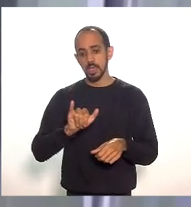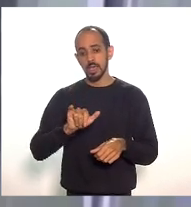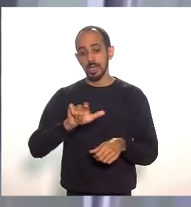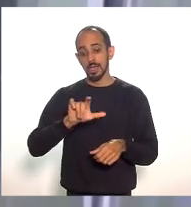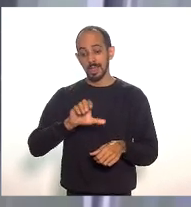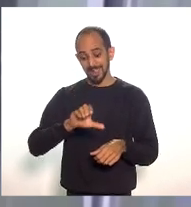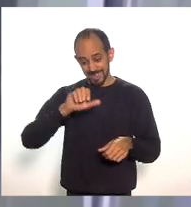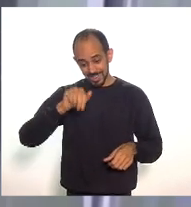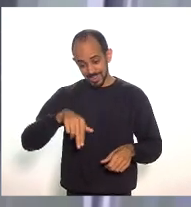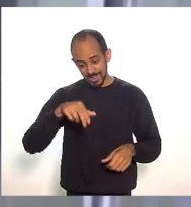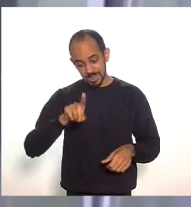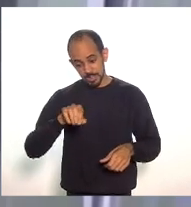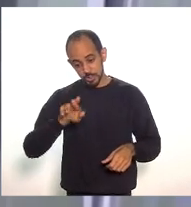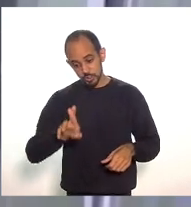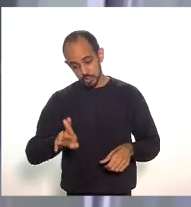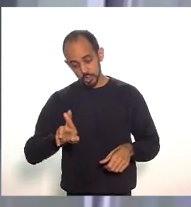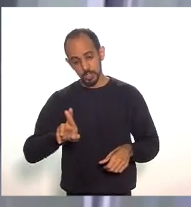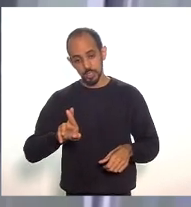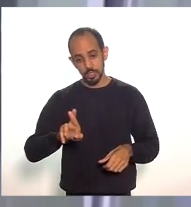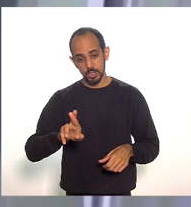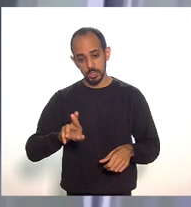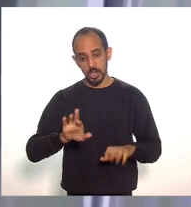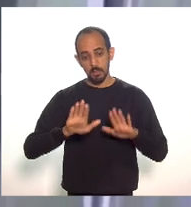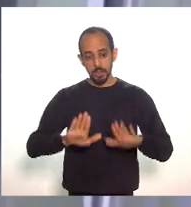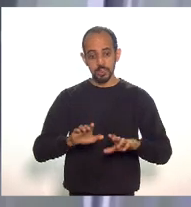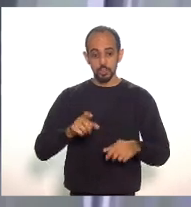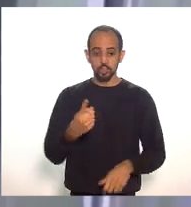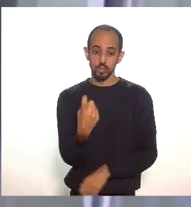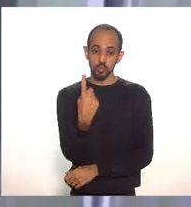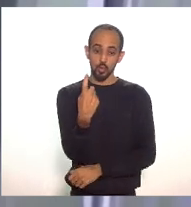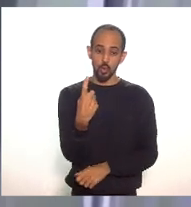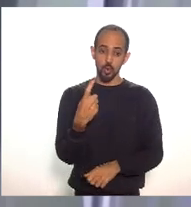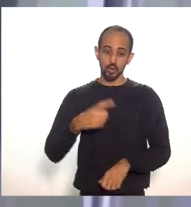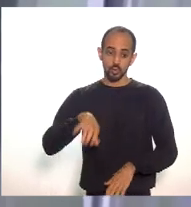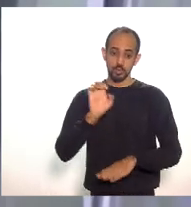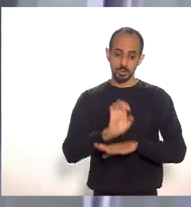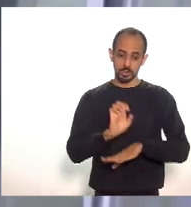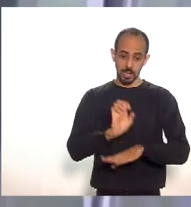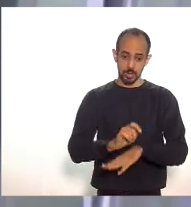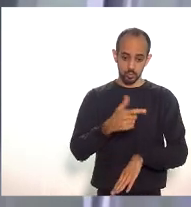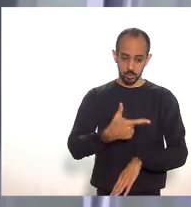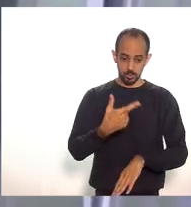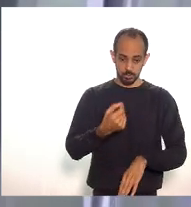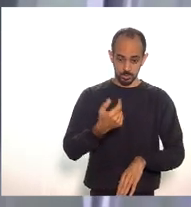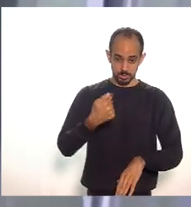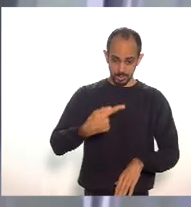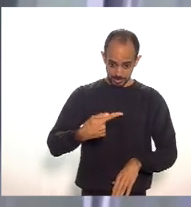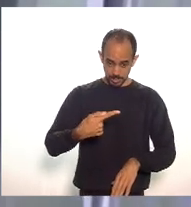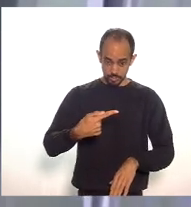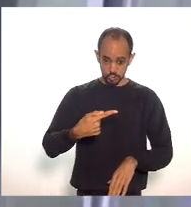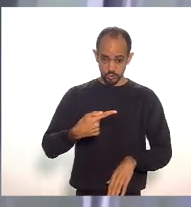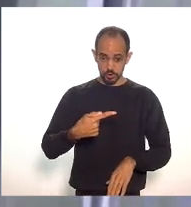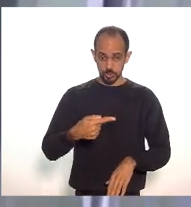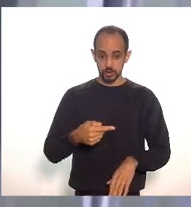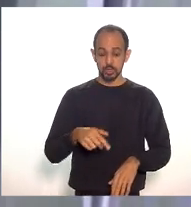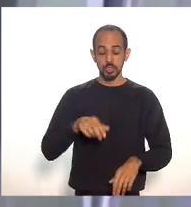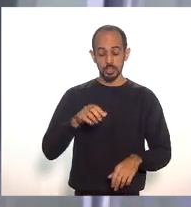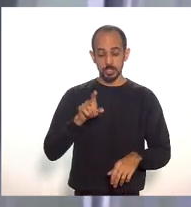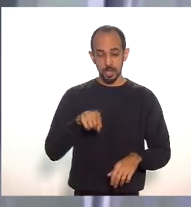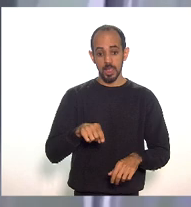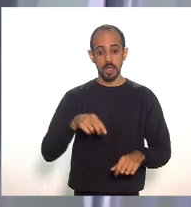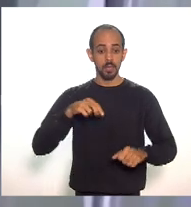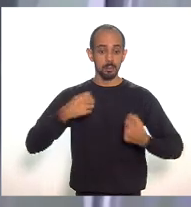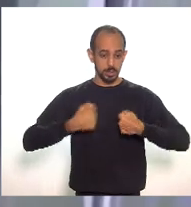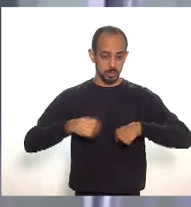fomos o único estado que aderiu ao regime de recuperação fiscal em 2017 né e é bom lembrar que